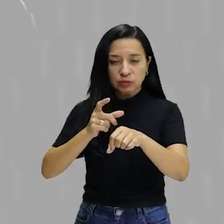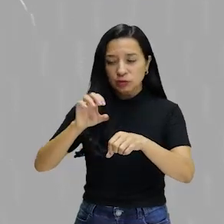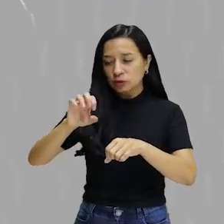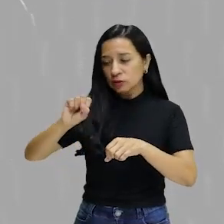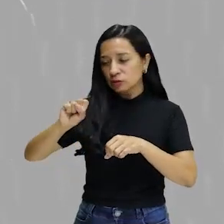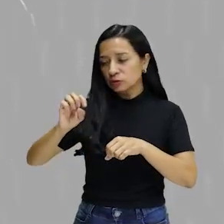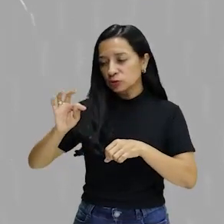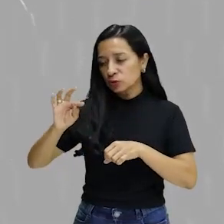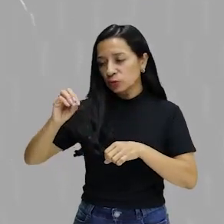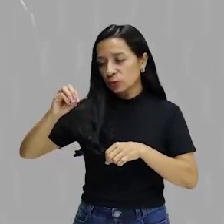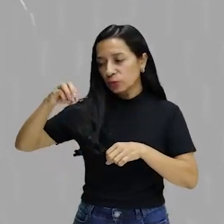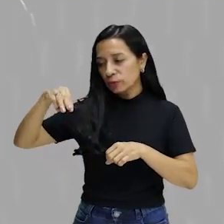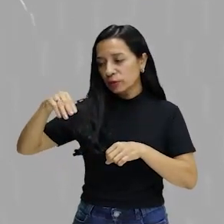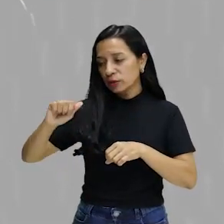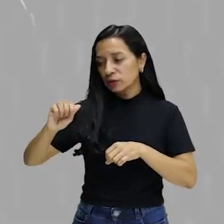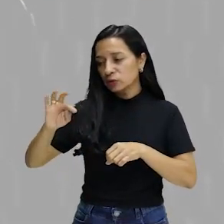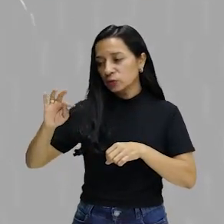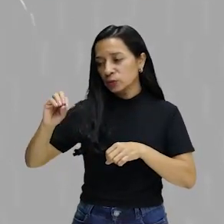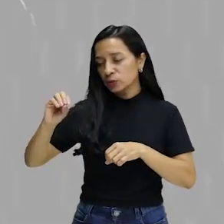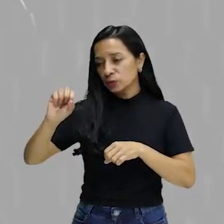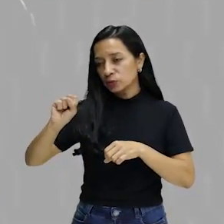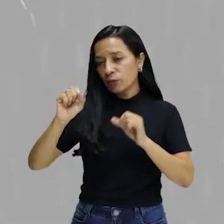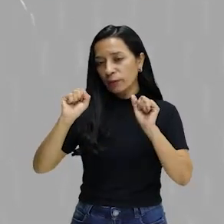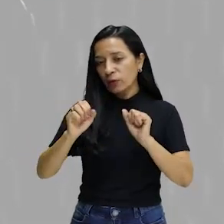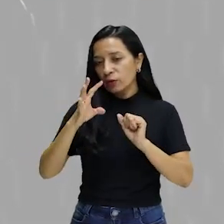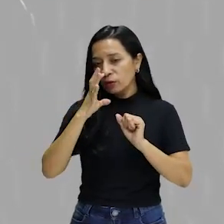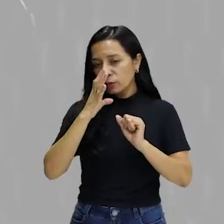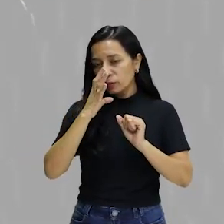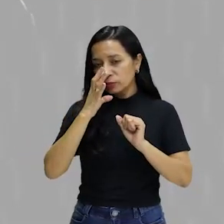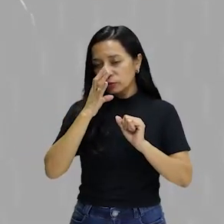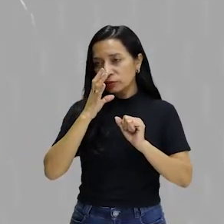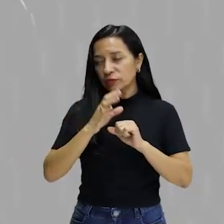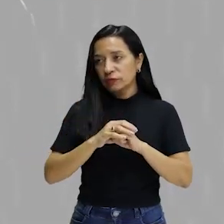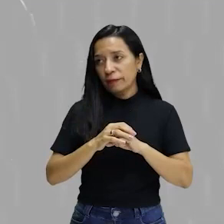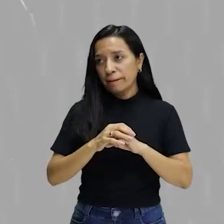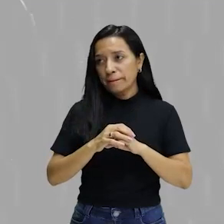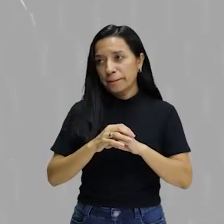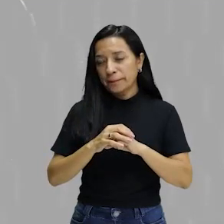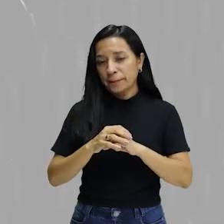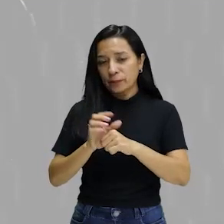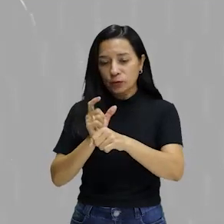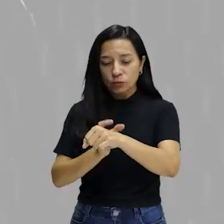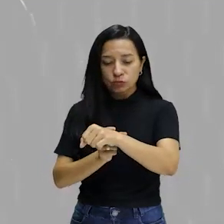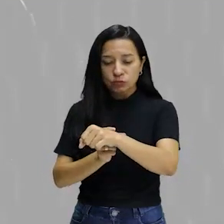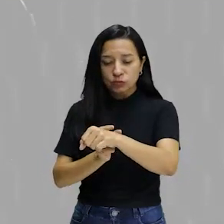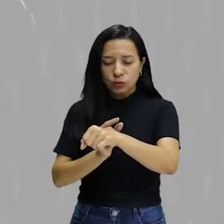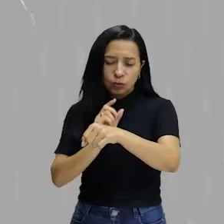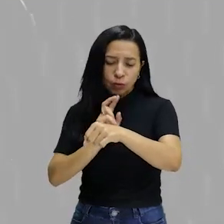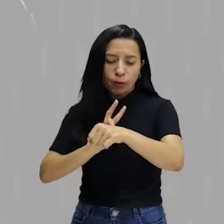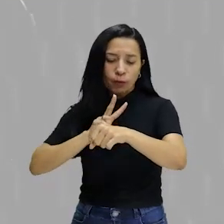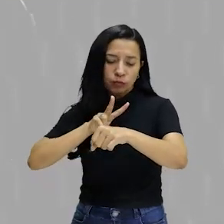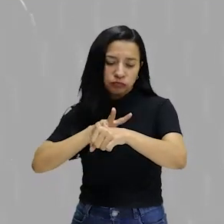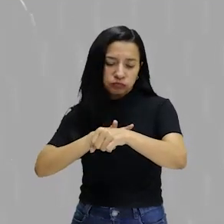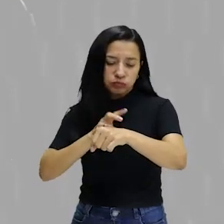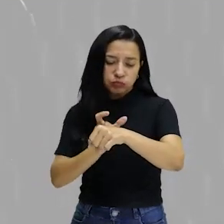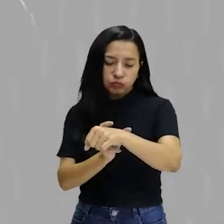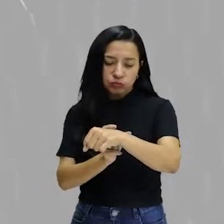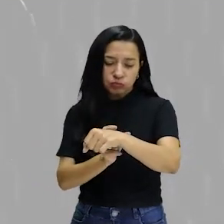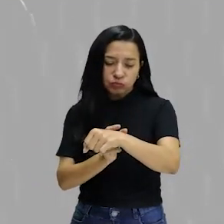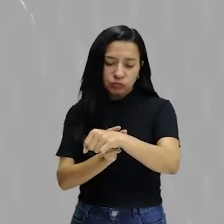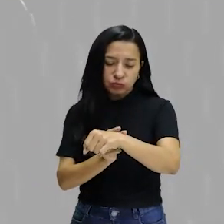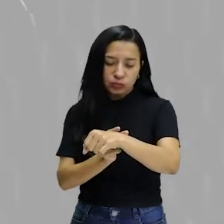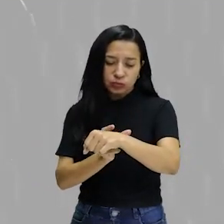estômatos, né, pessoal? Inclusive, a gente pode até observar aqui, ó, as células guarda, e ao redor das células